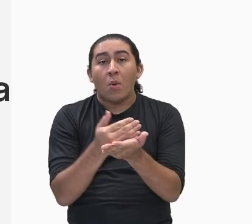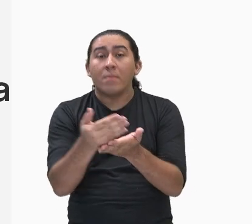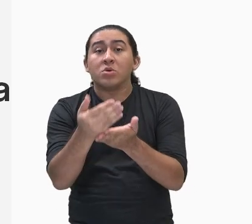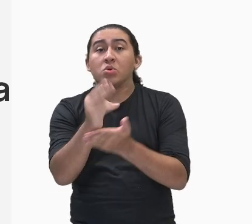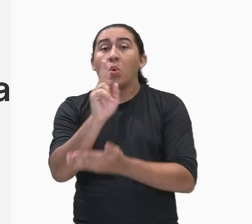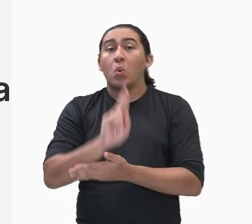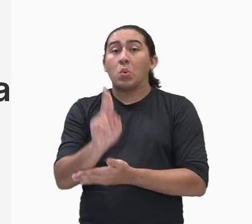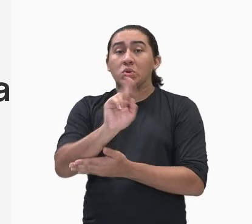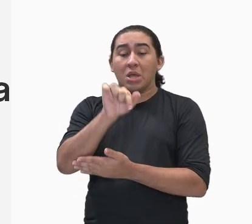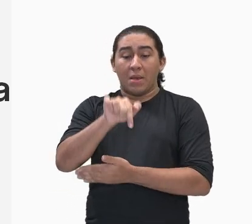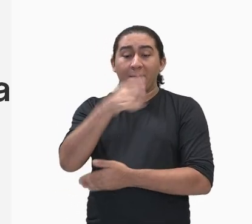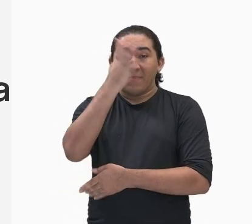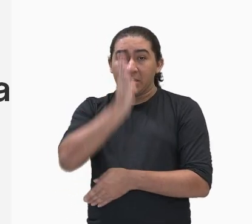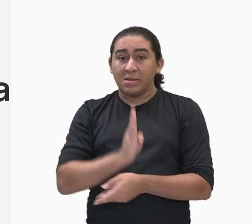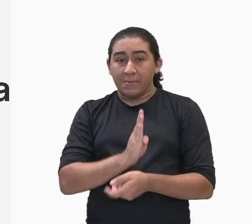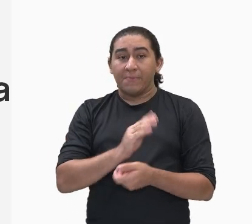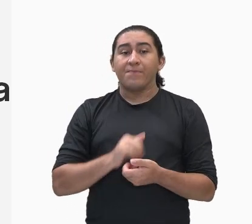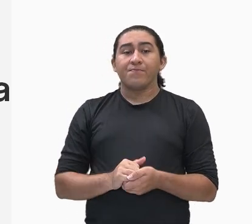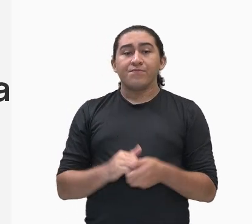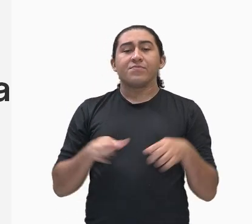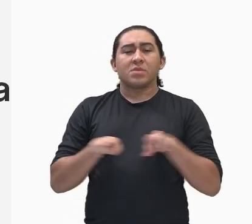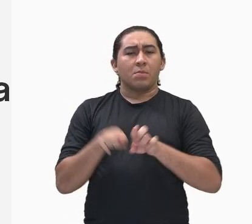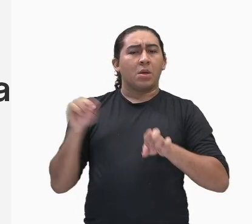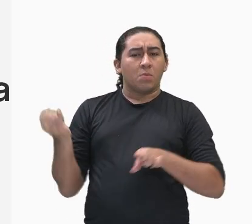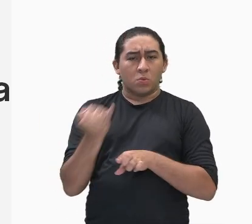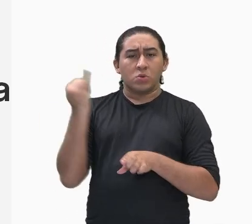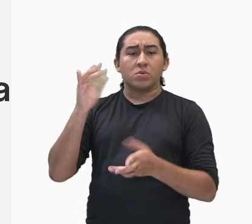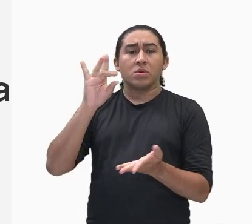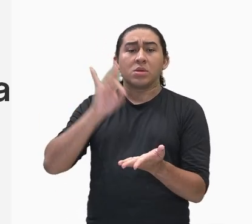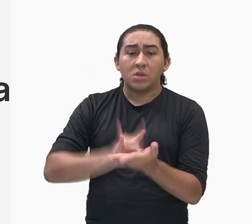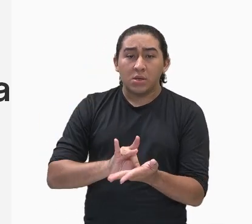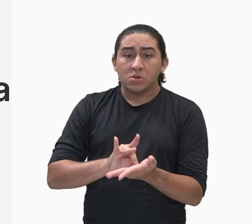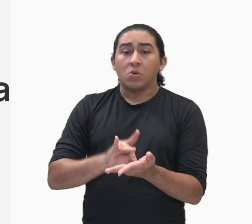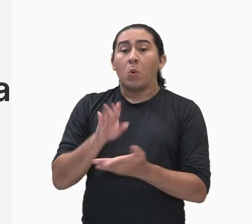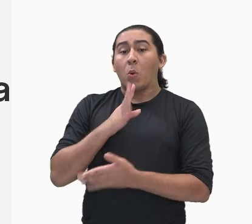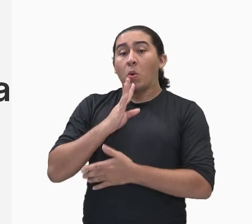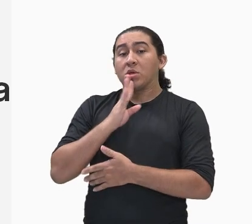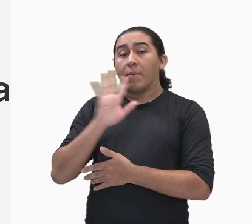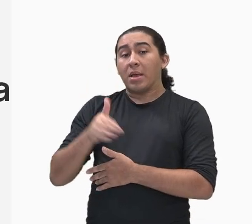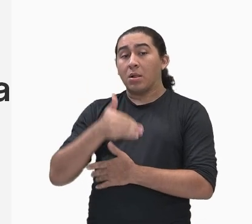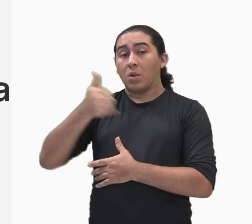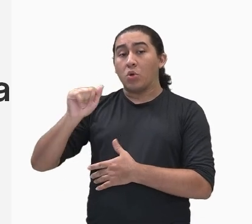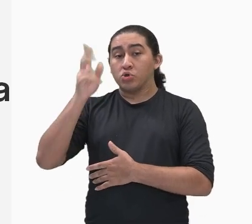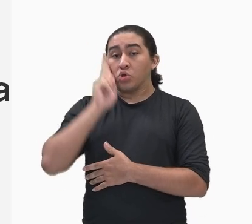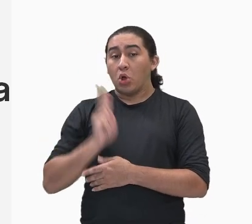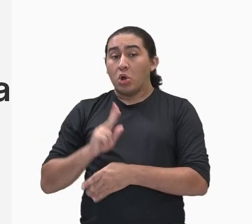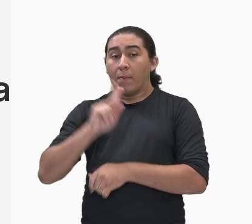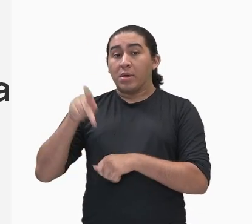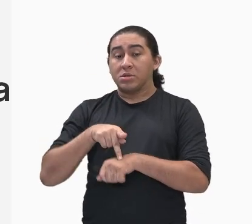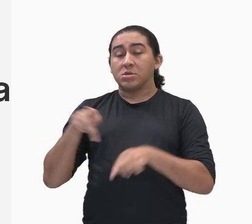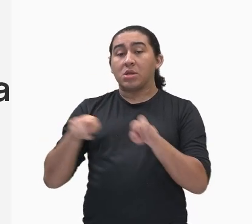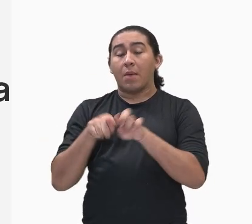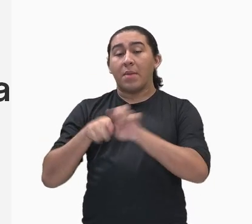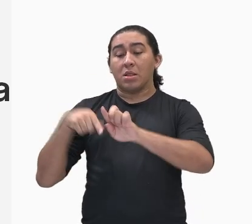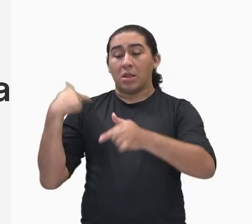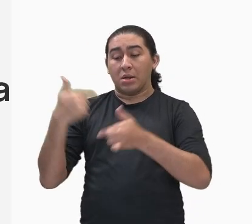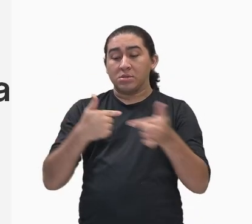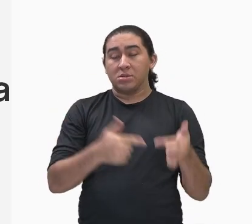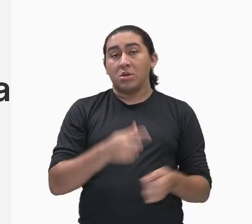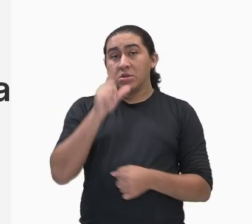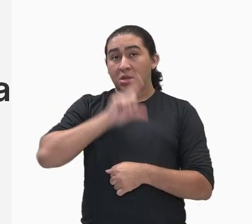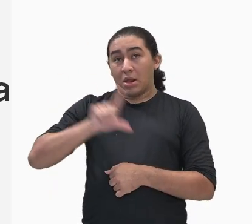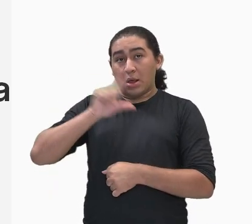brasileiro é de fundamental importância para se conhecer a história do país e sua